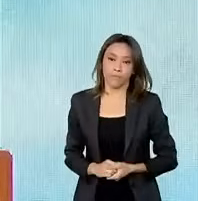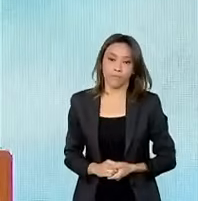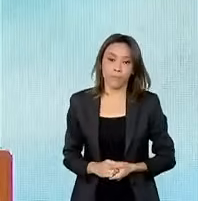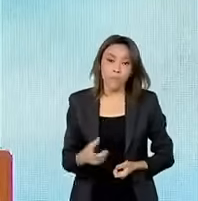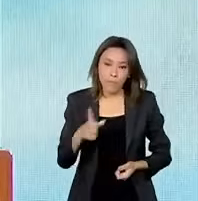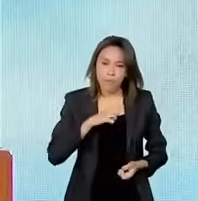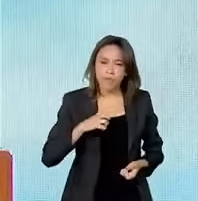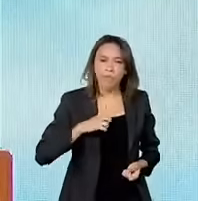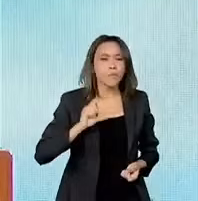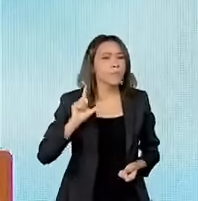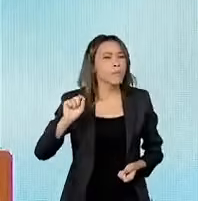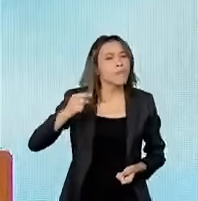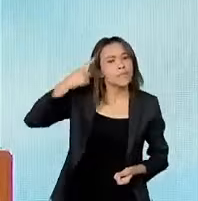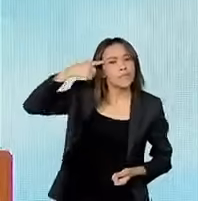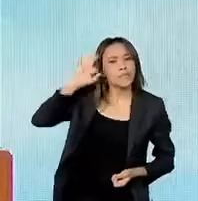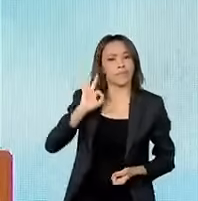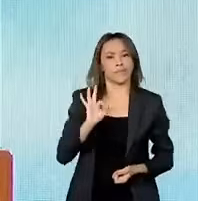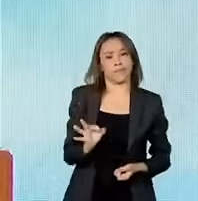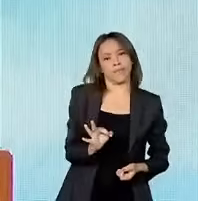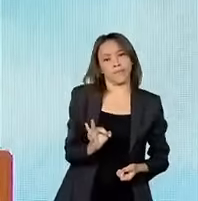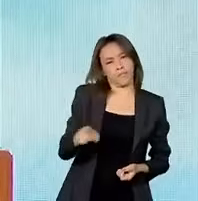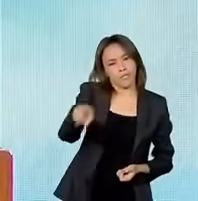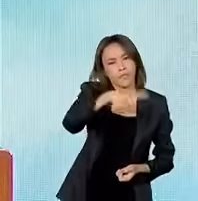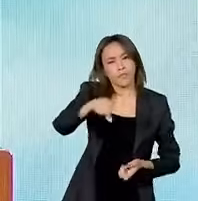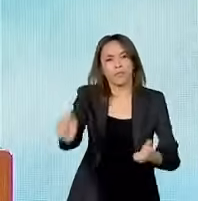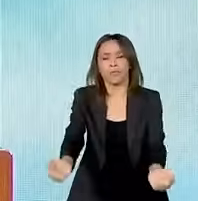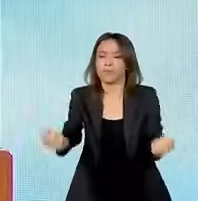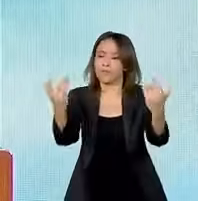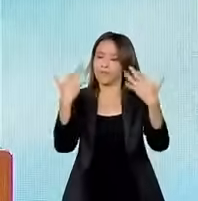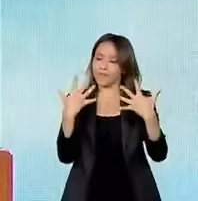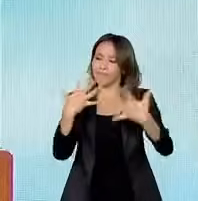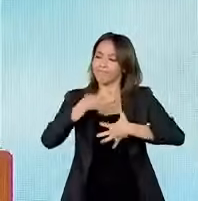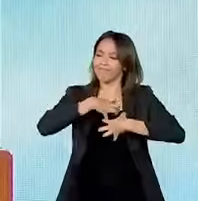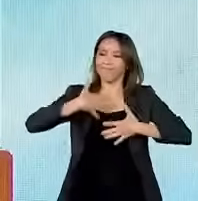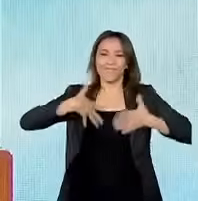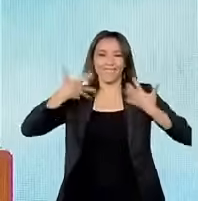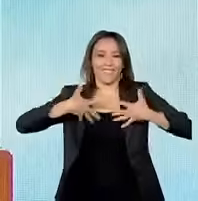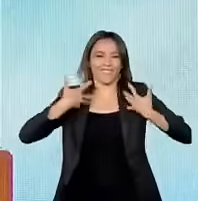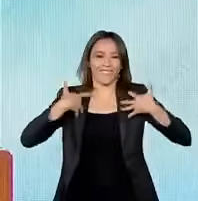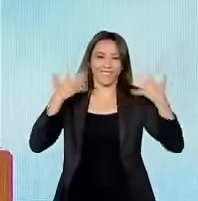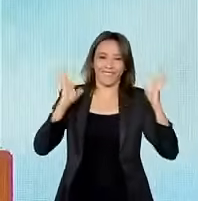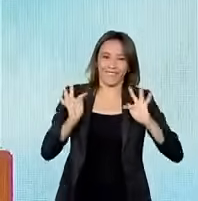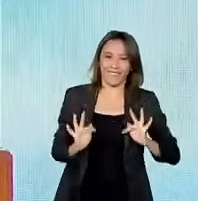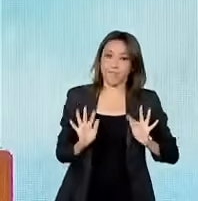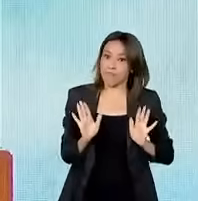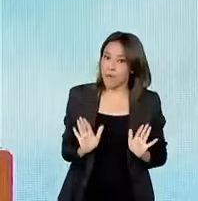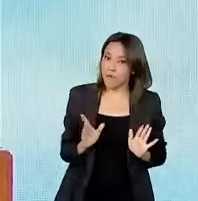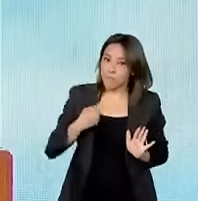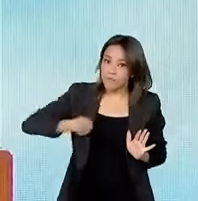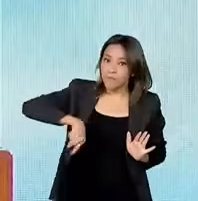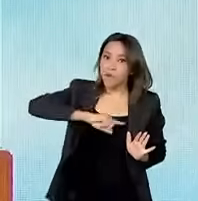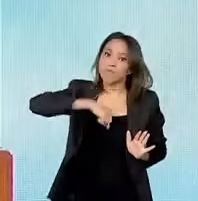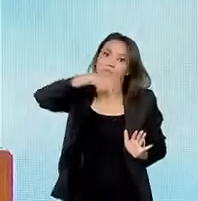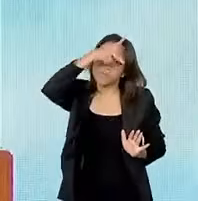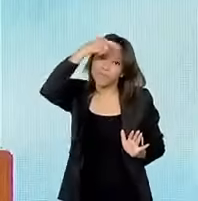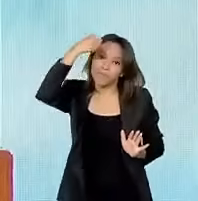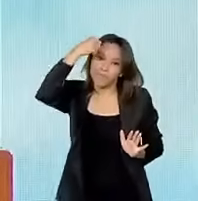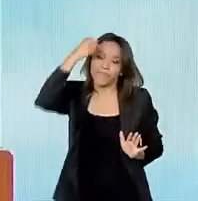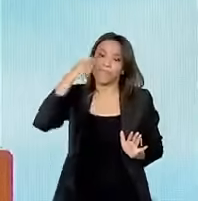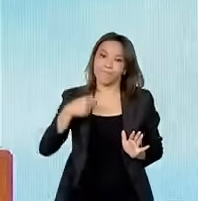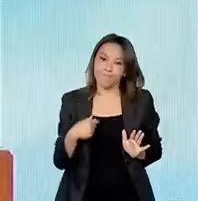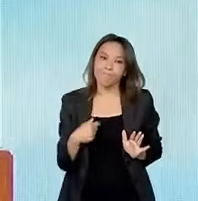Eu tenho a certeza que hoje todo mundo veio para cá muito feliz, mas os nossos prefeitos,